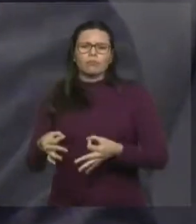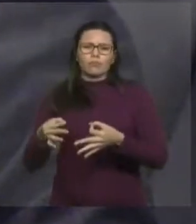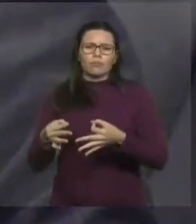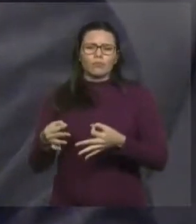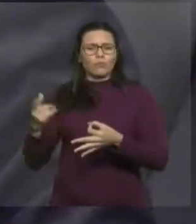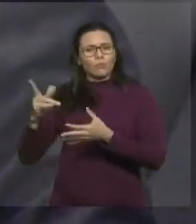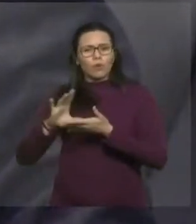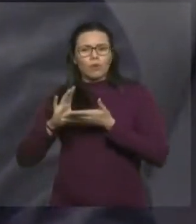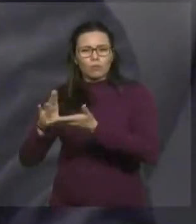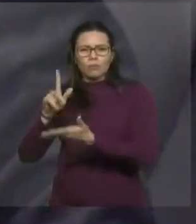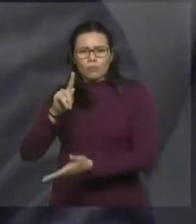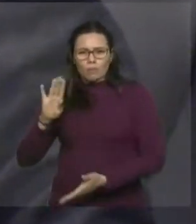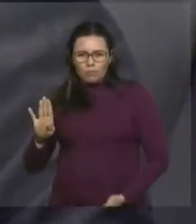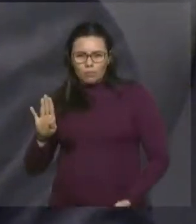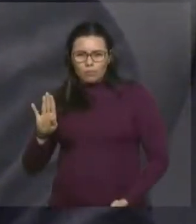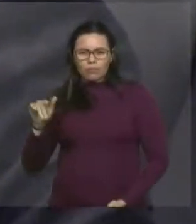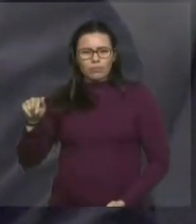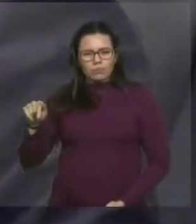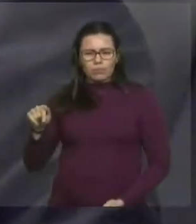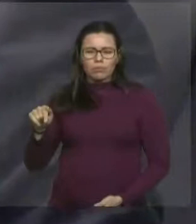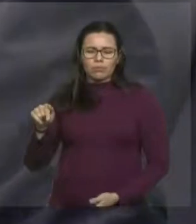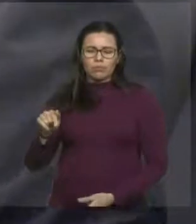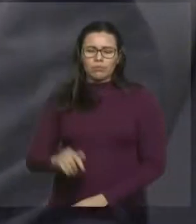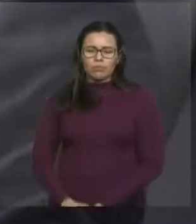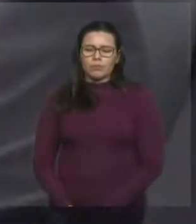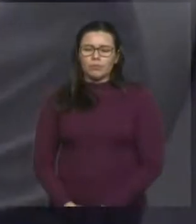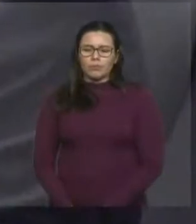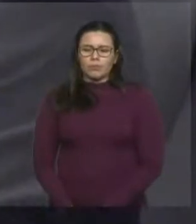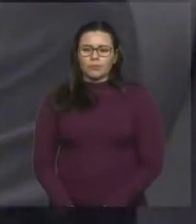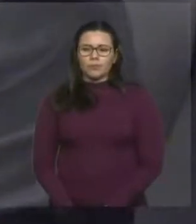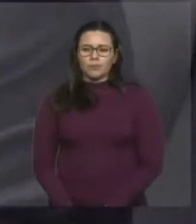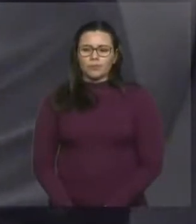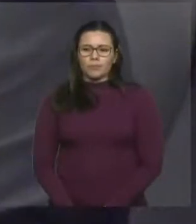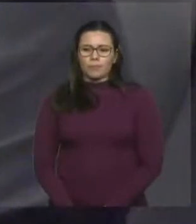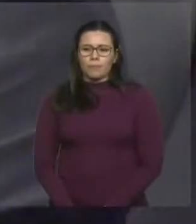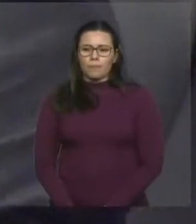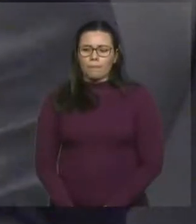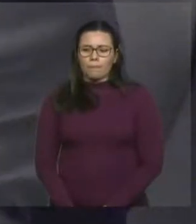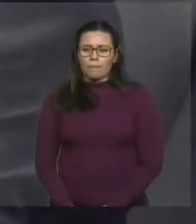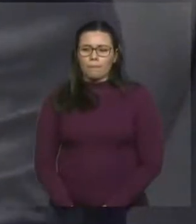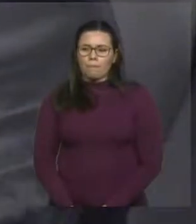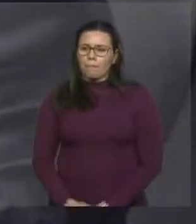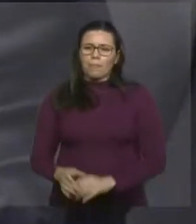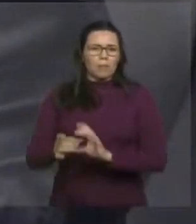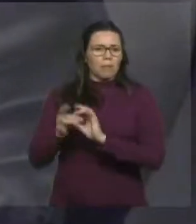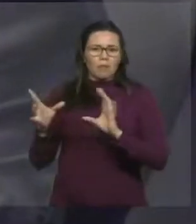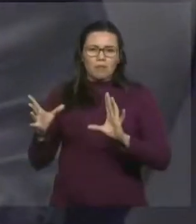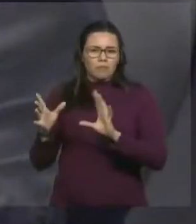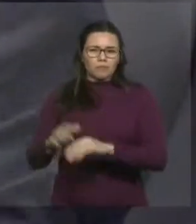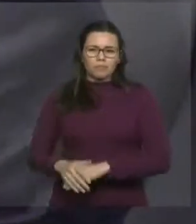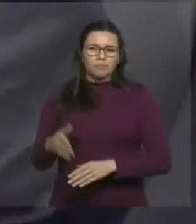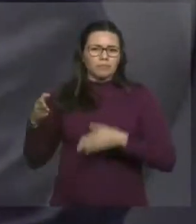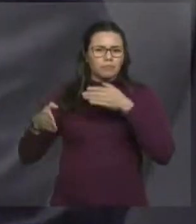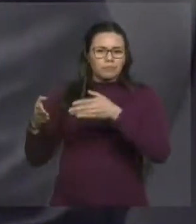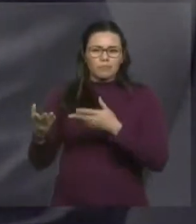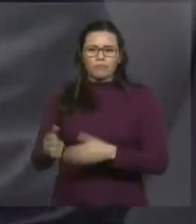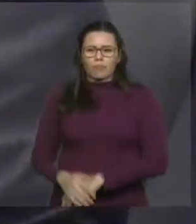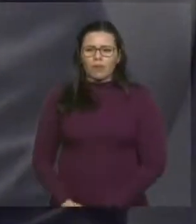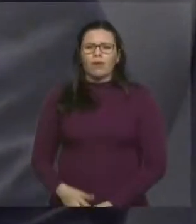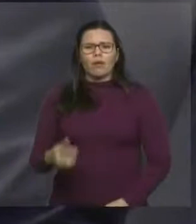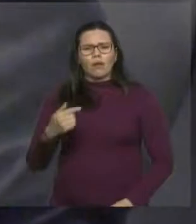os recursos para o tratamento da doença. E aí vai esse acúmulo, cada dia aumenta. E eu